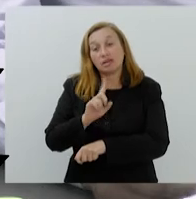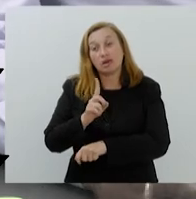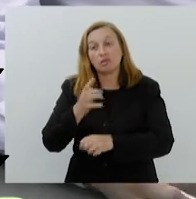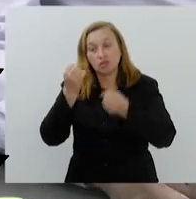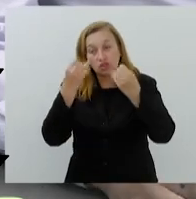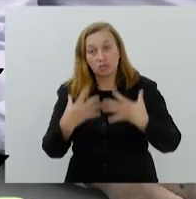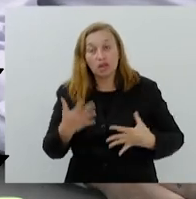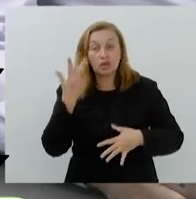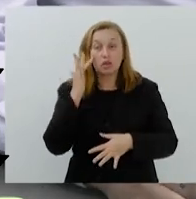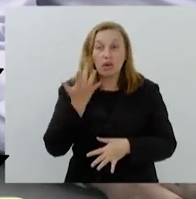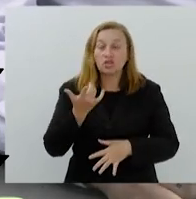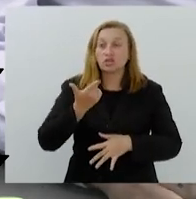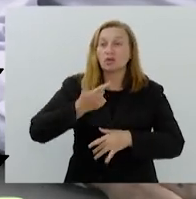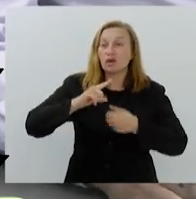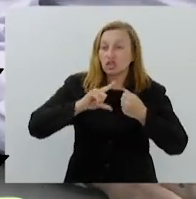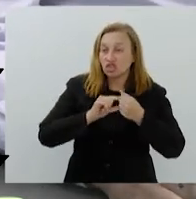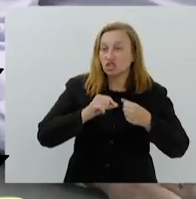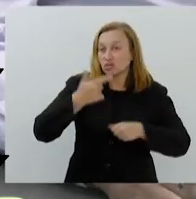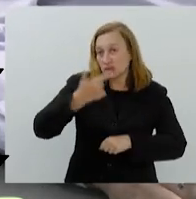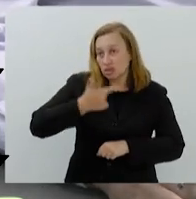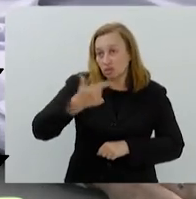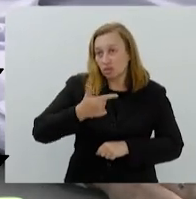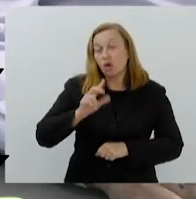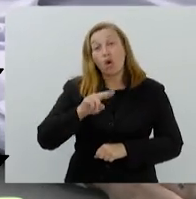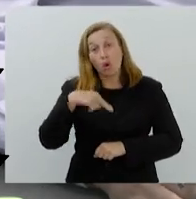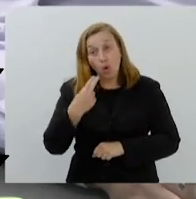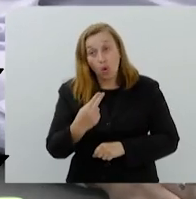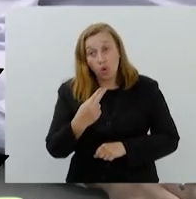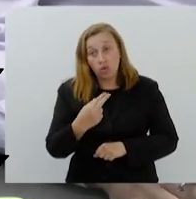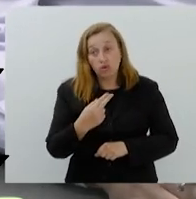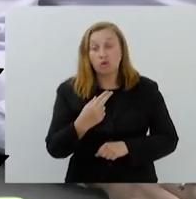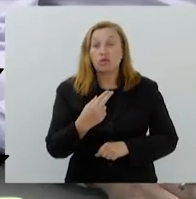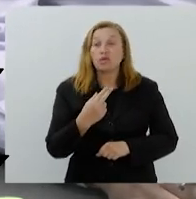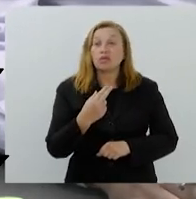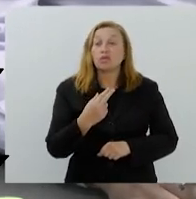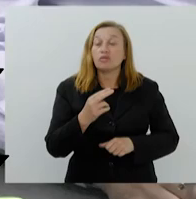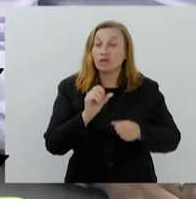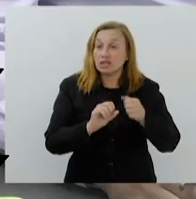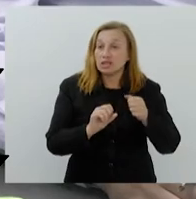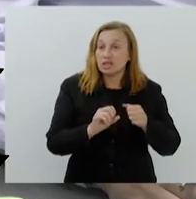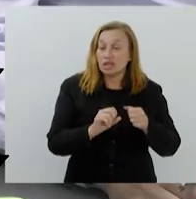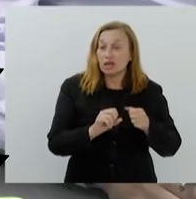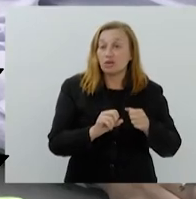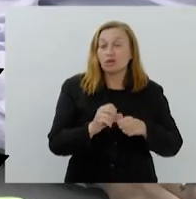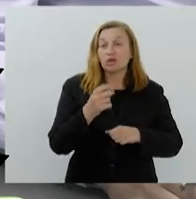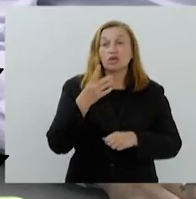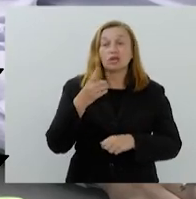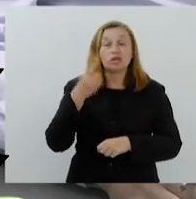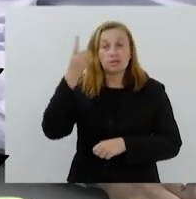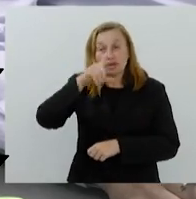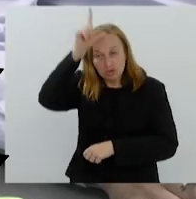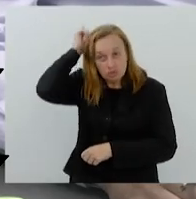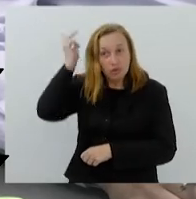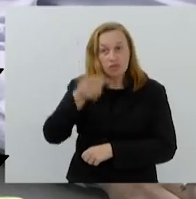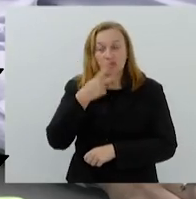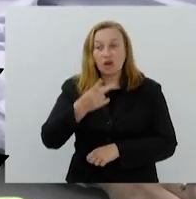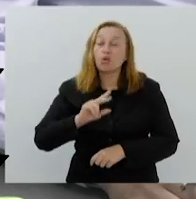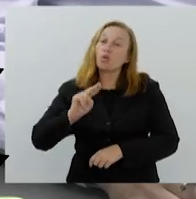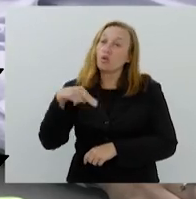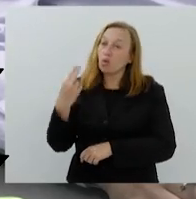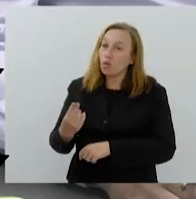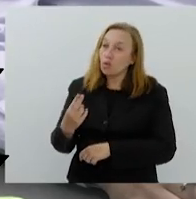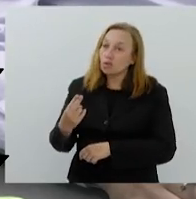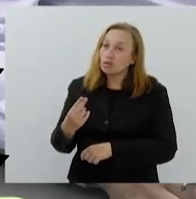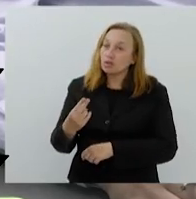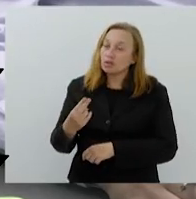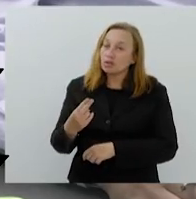para contemplar o que ou fazer o que o Luiz Paulo diz, que eu abre concordo. Abre dois, mantém o municipal, ou abre dois. Naquele que fala abre da dois.